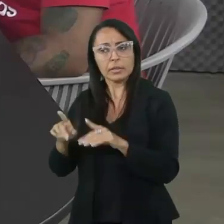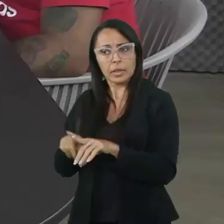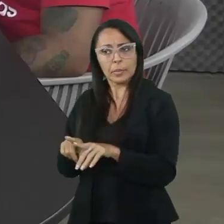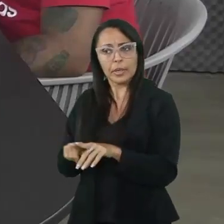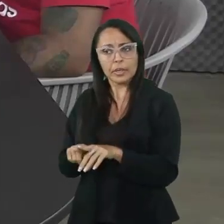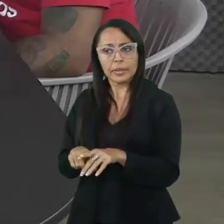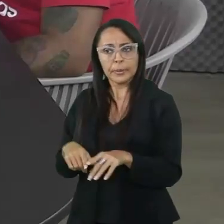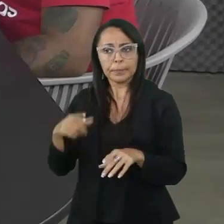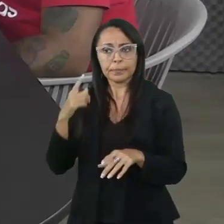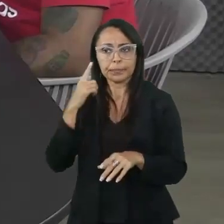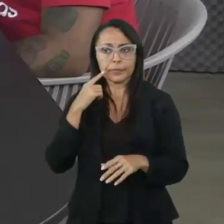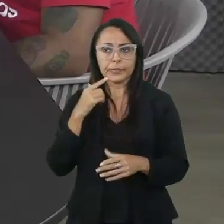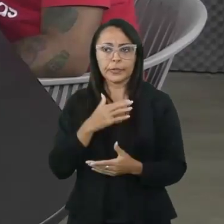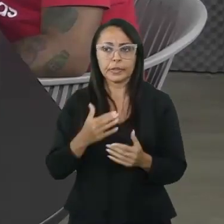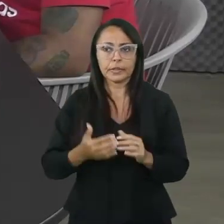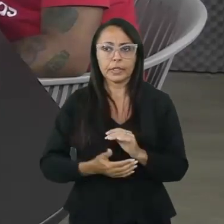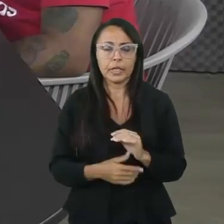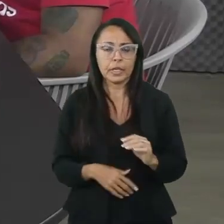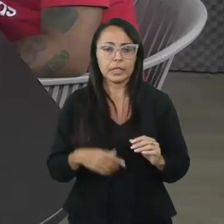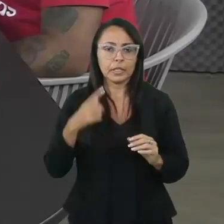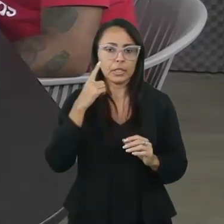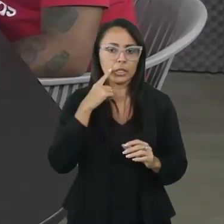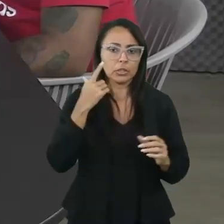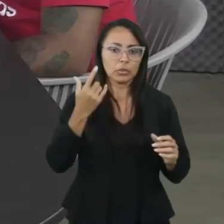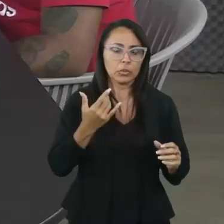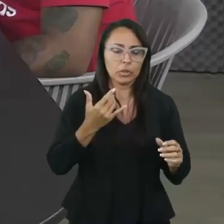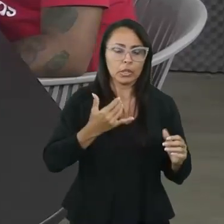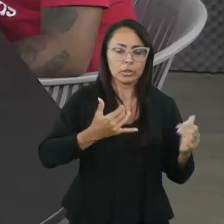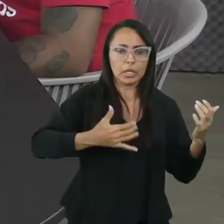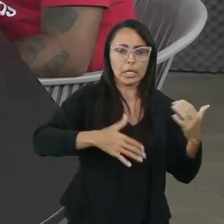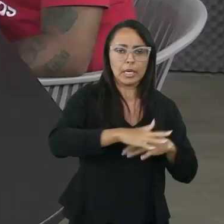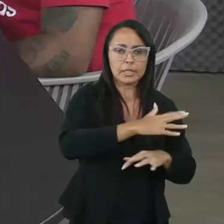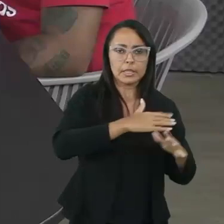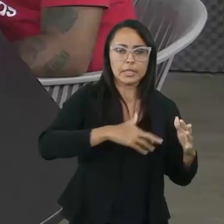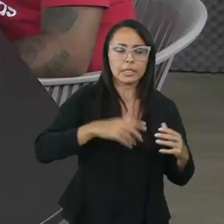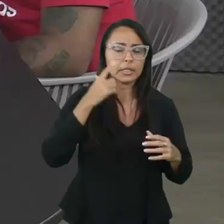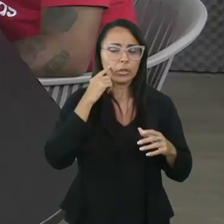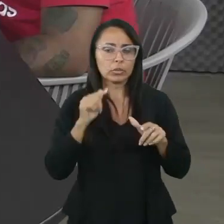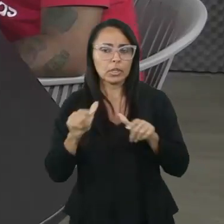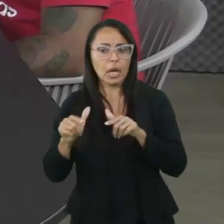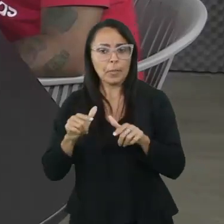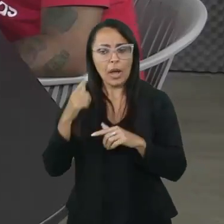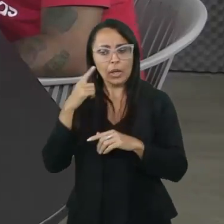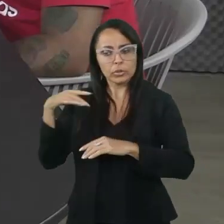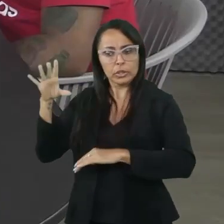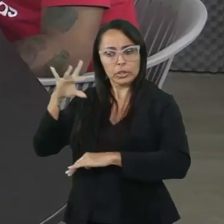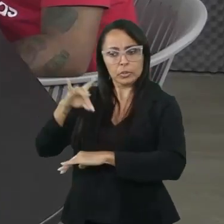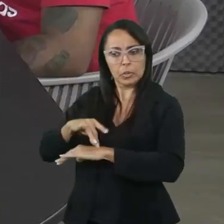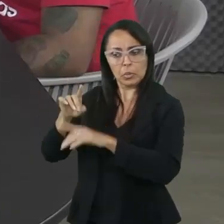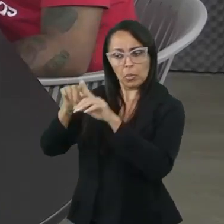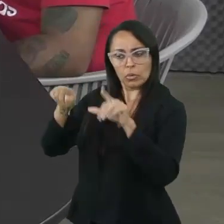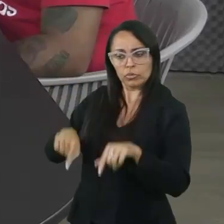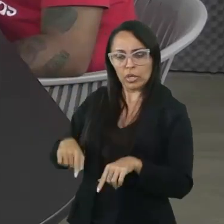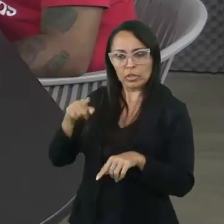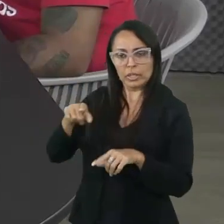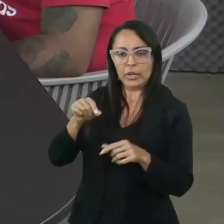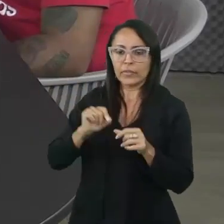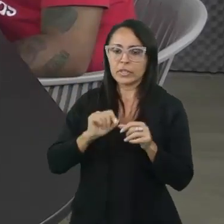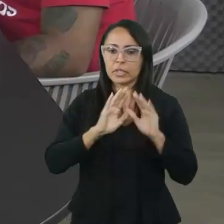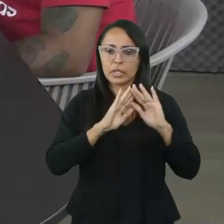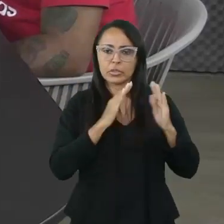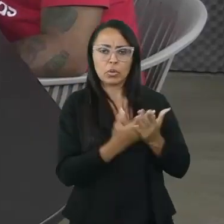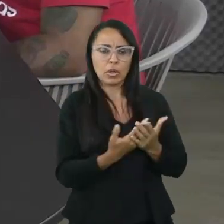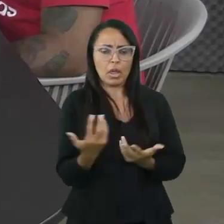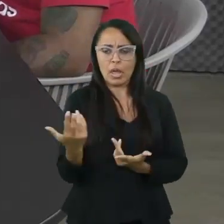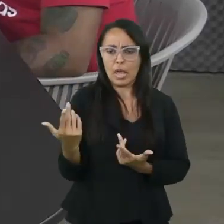menino ele cruza a cidade toda pra vir estudar, mas ele vai ver que tem um trabalho de Aedes aegypti ali que ele tá fazendo na escola, mas é a mesma